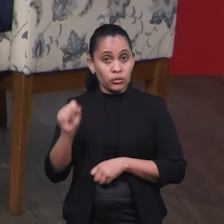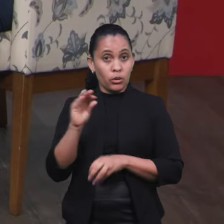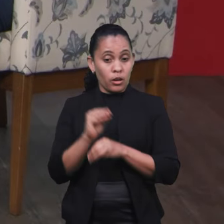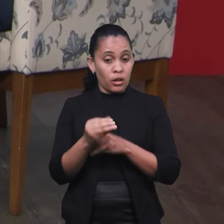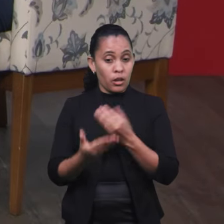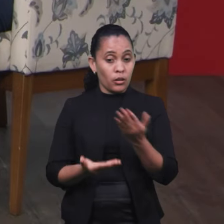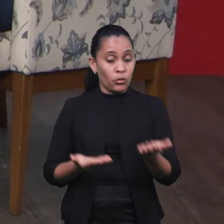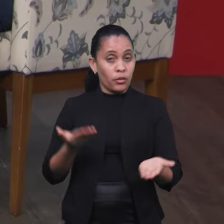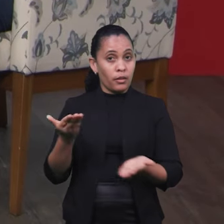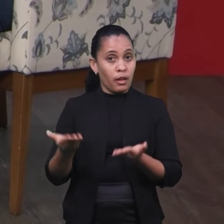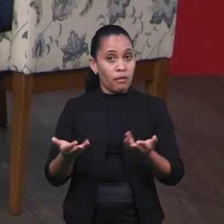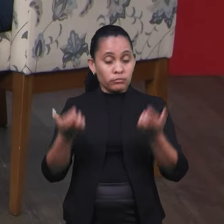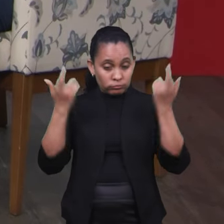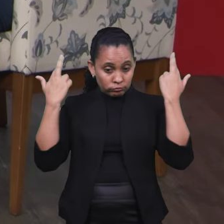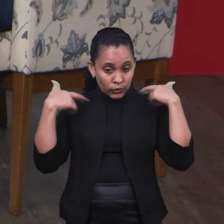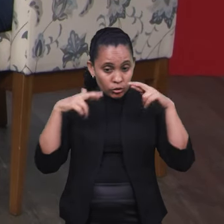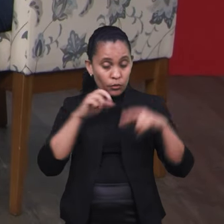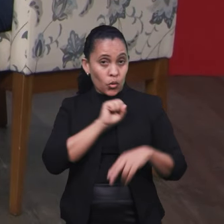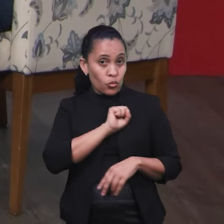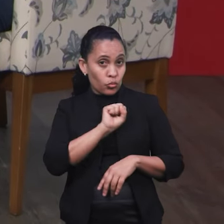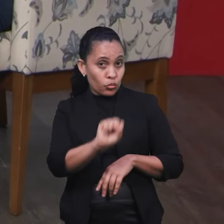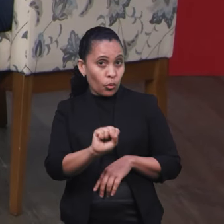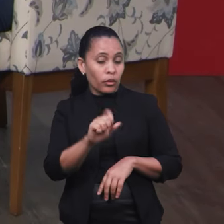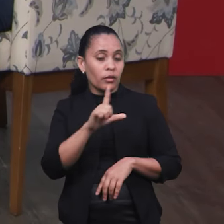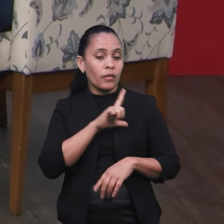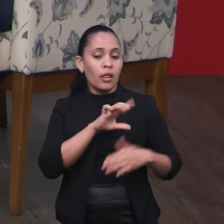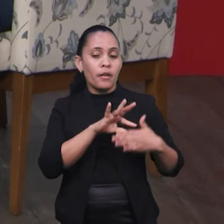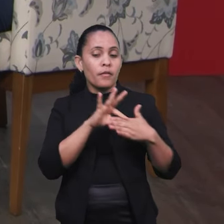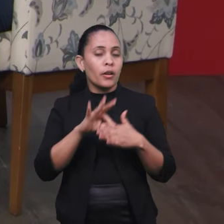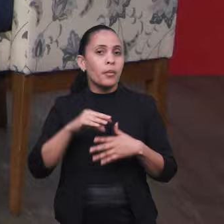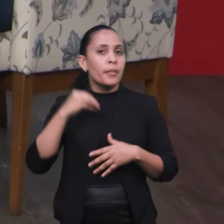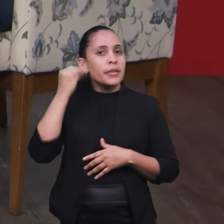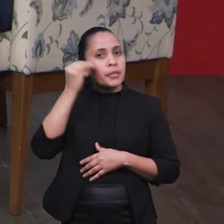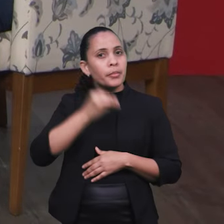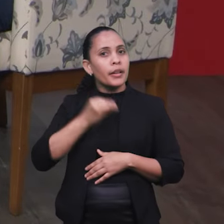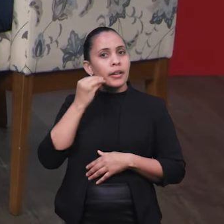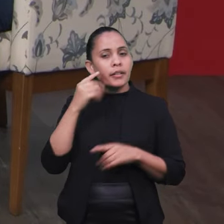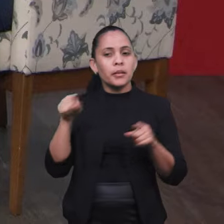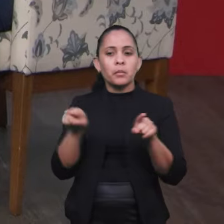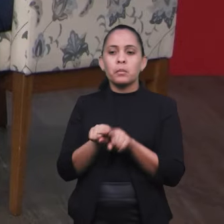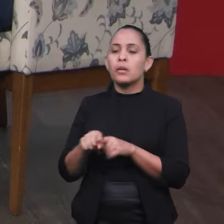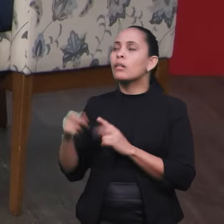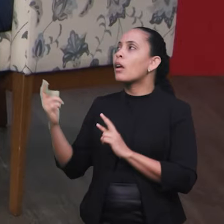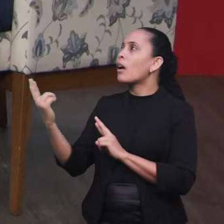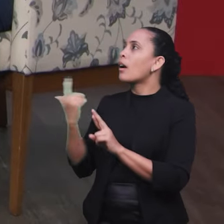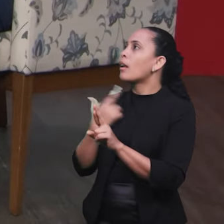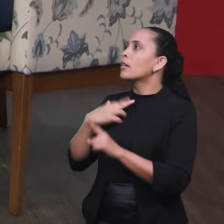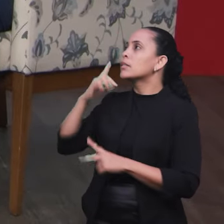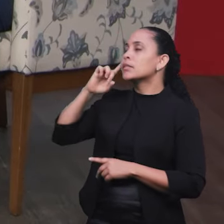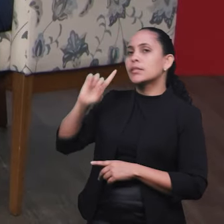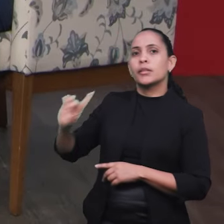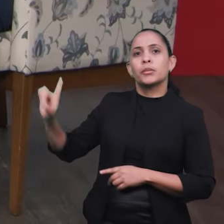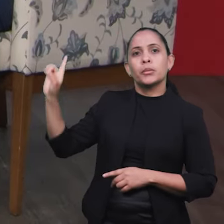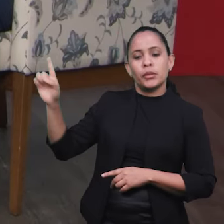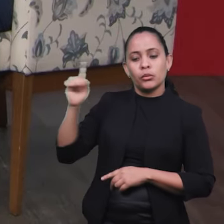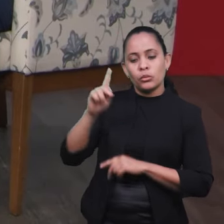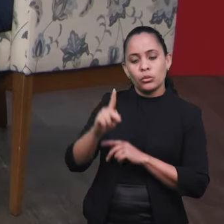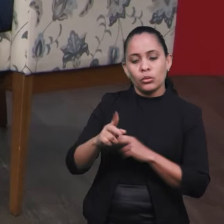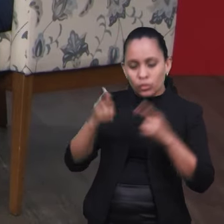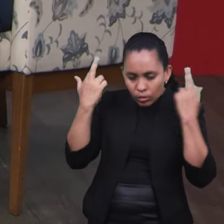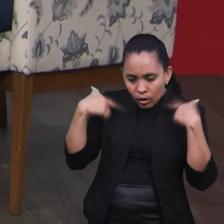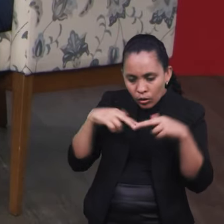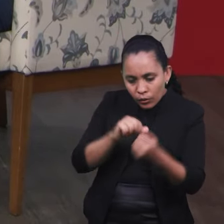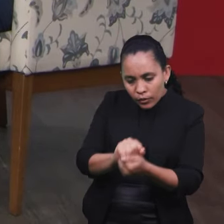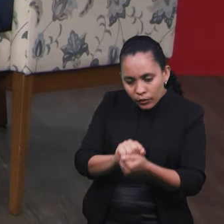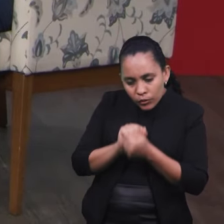seu sogro, quando ele é levado a ter uma experiência, ele e Deus apenas, e o rebanho que estava junto